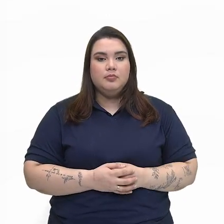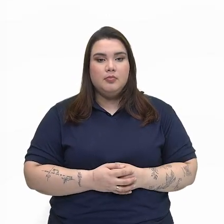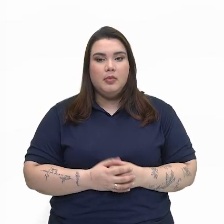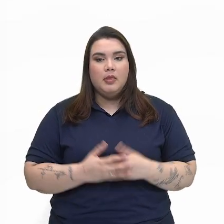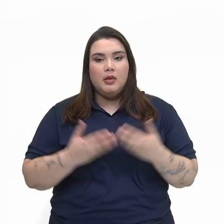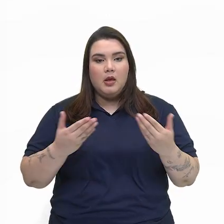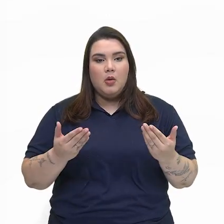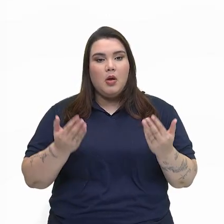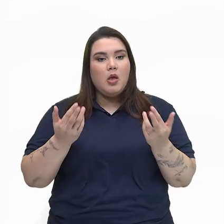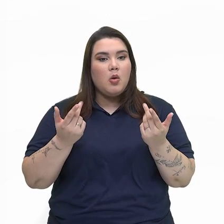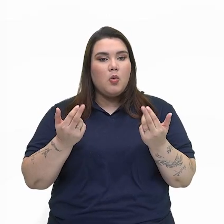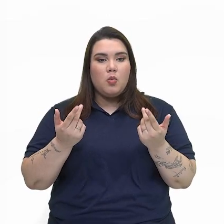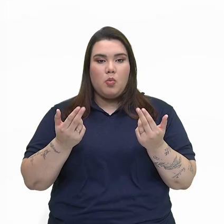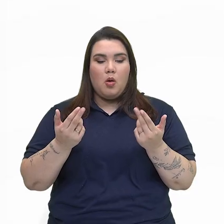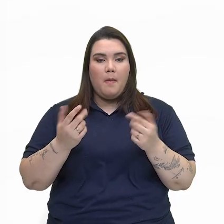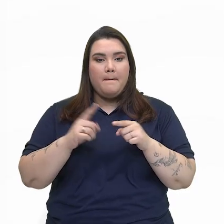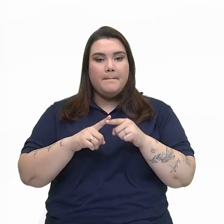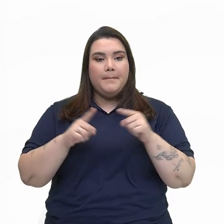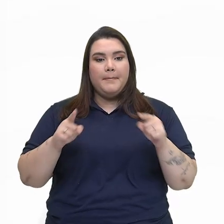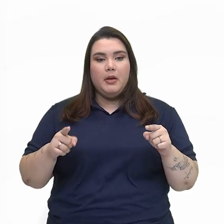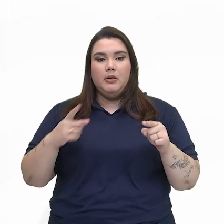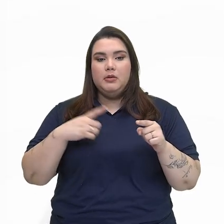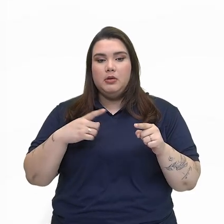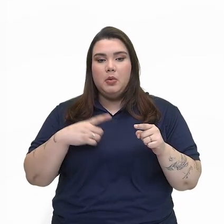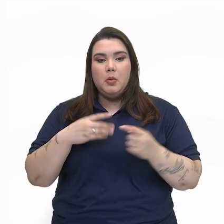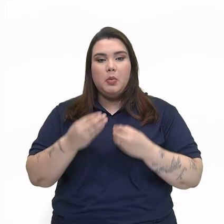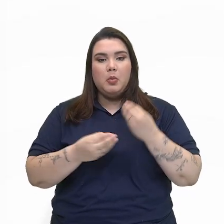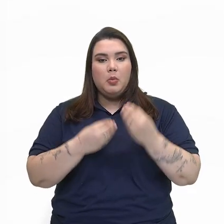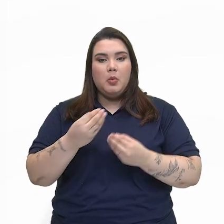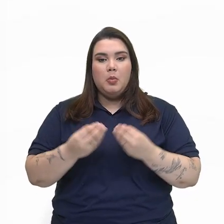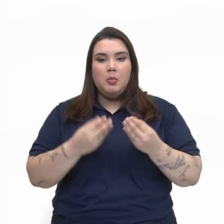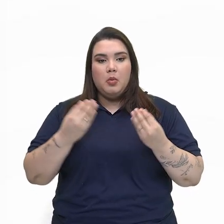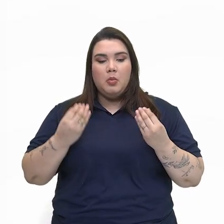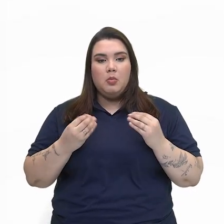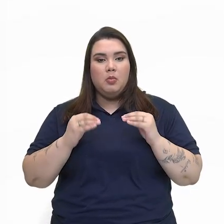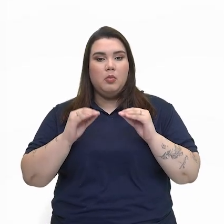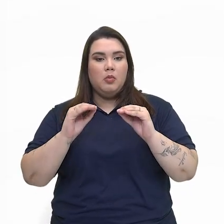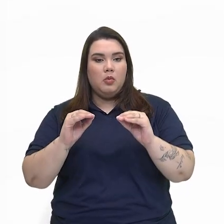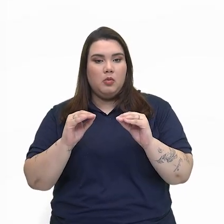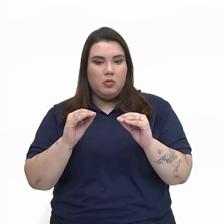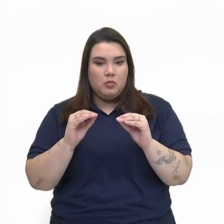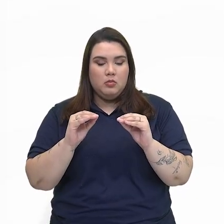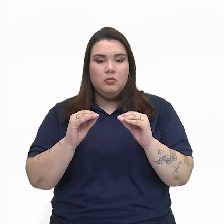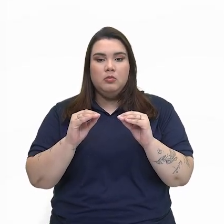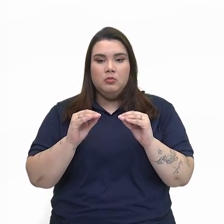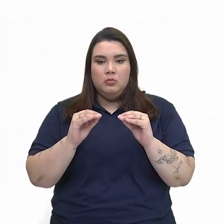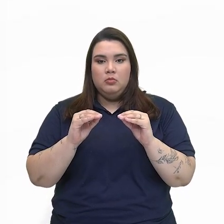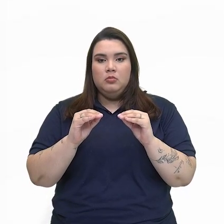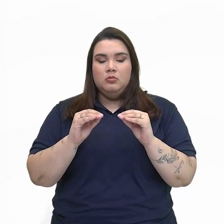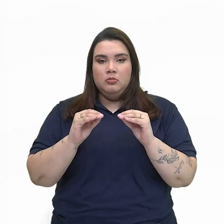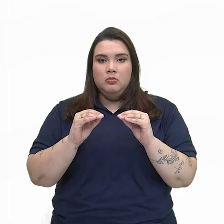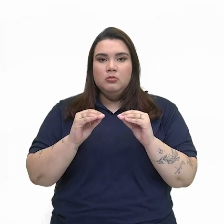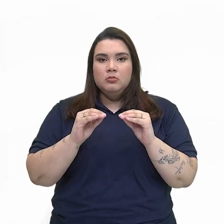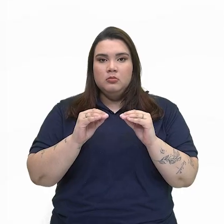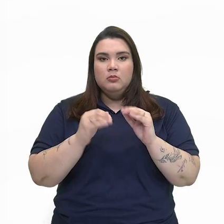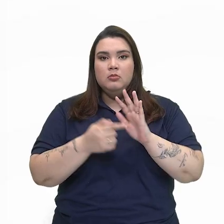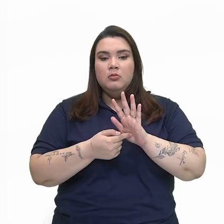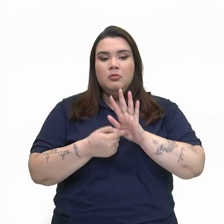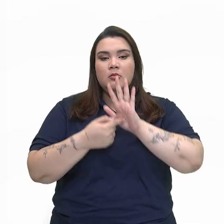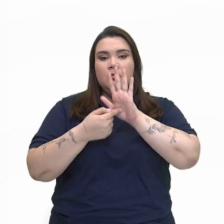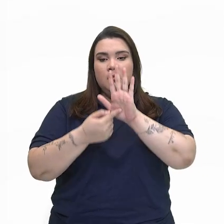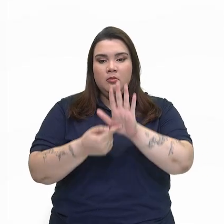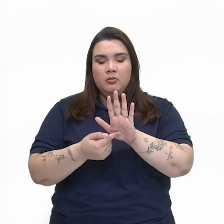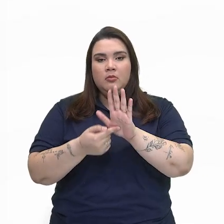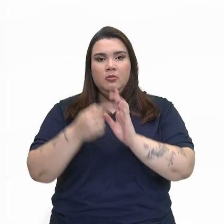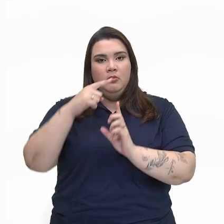mesma medida, só que a maneira com que eu expresso essa medida, certo? A maneira com que eu expresso, ou